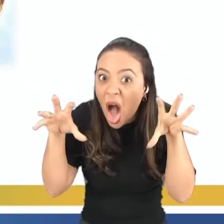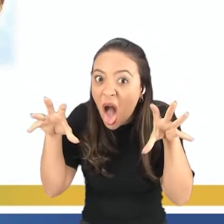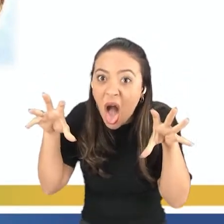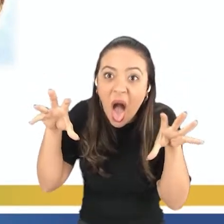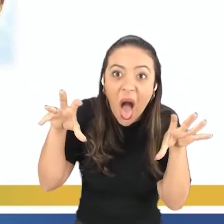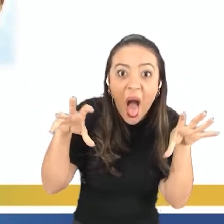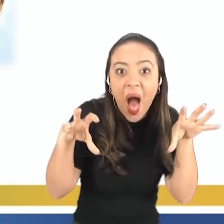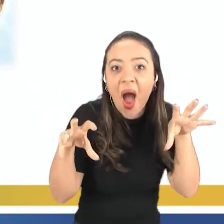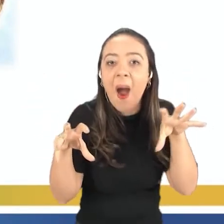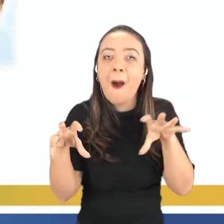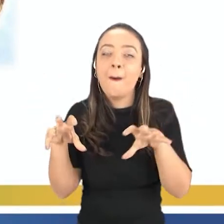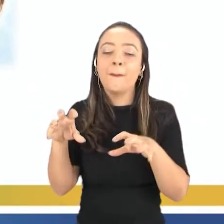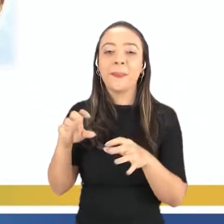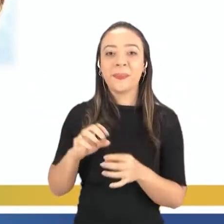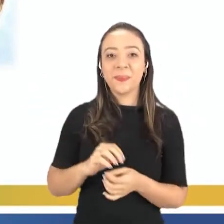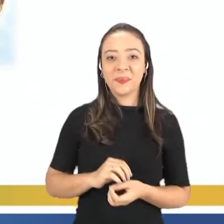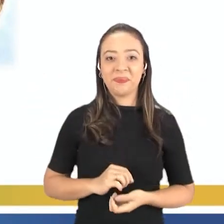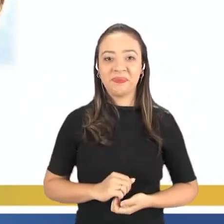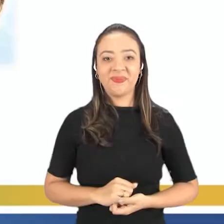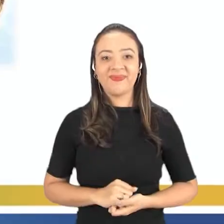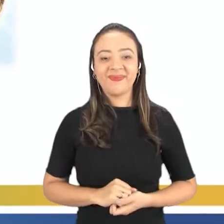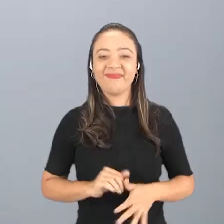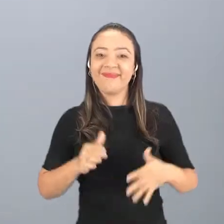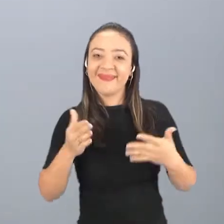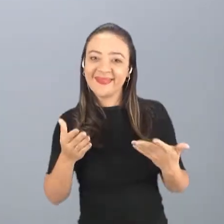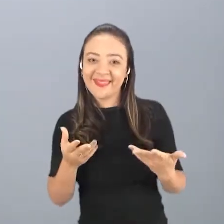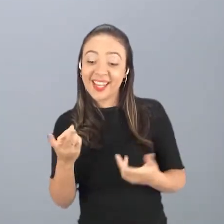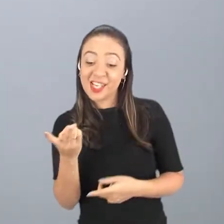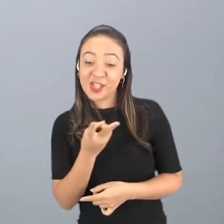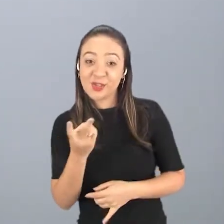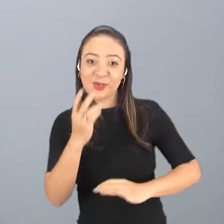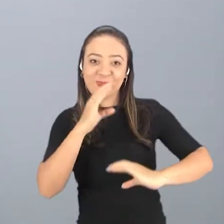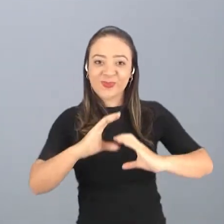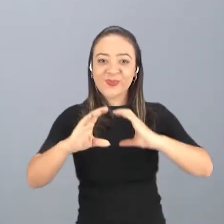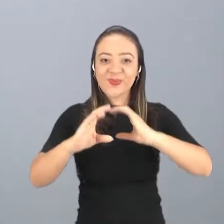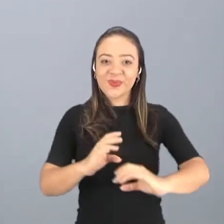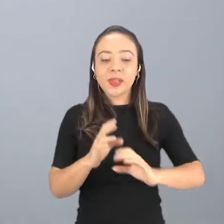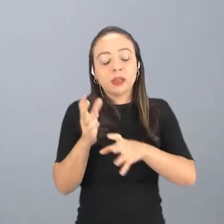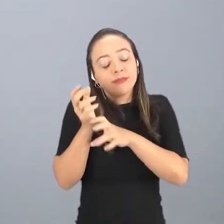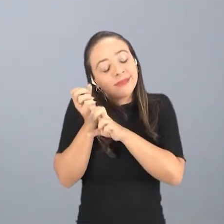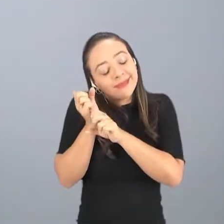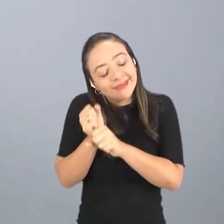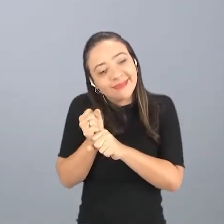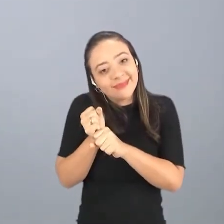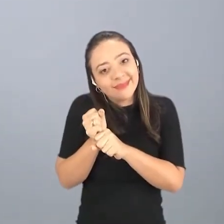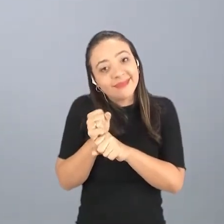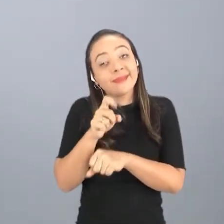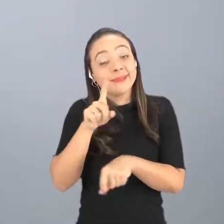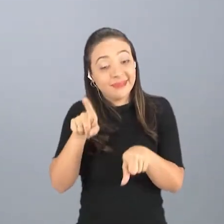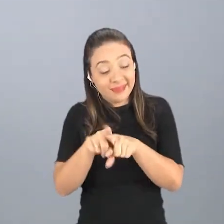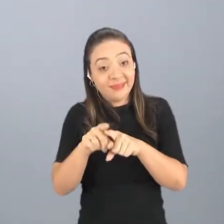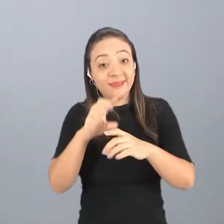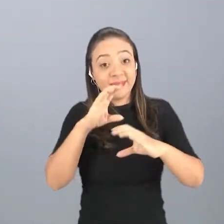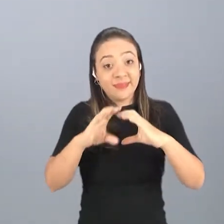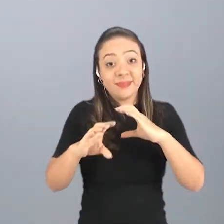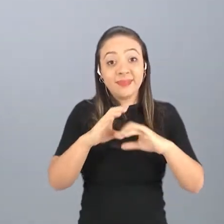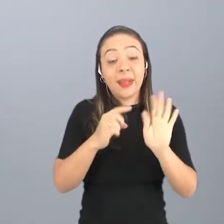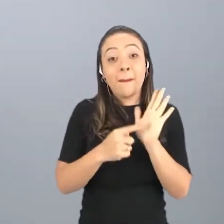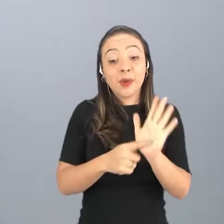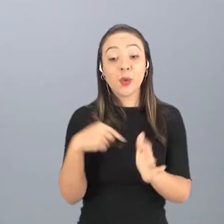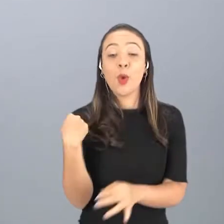careta. Então, essas 2 canções de niná são canções trazidas